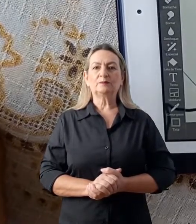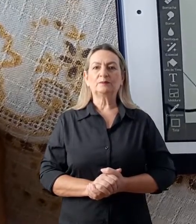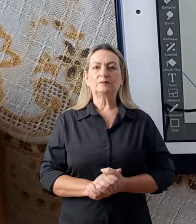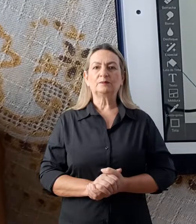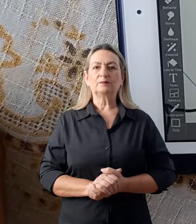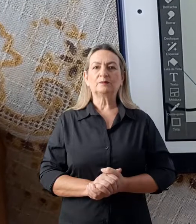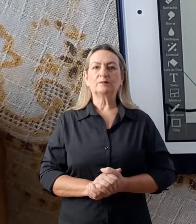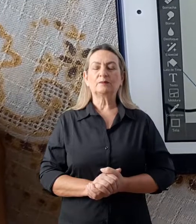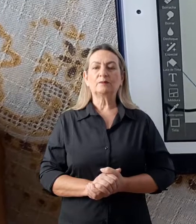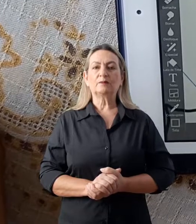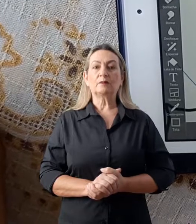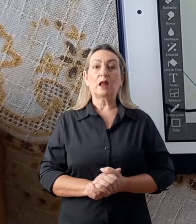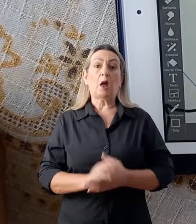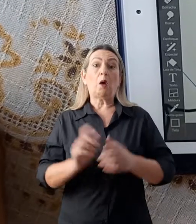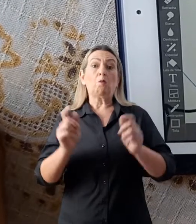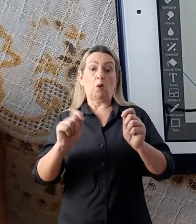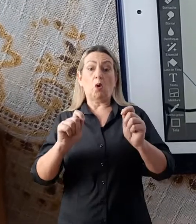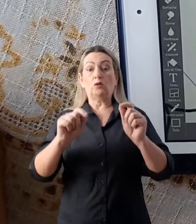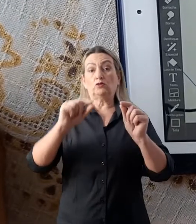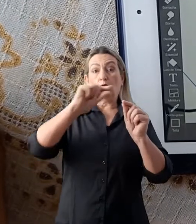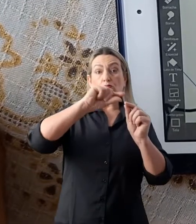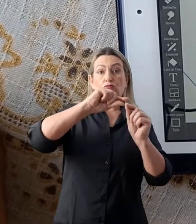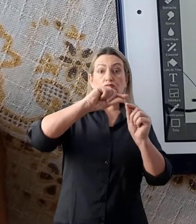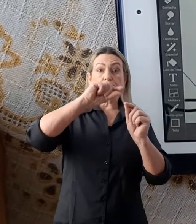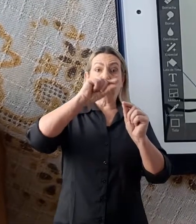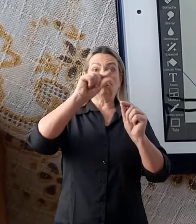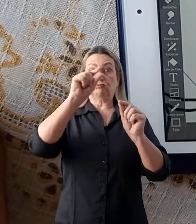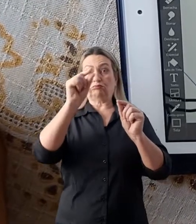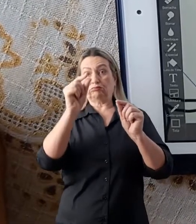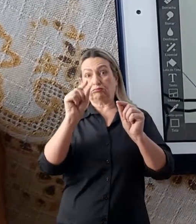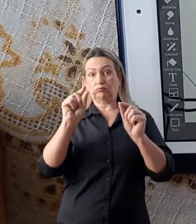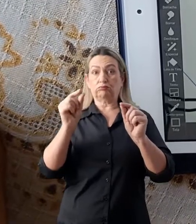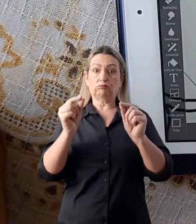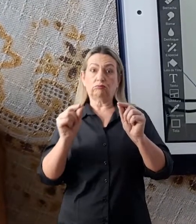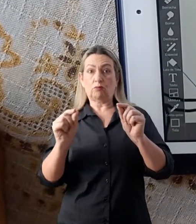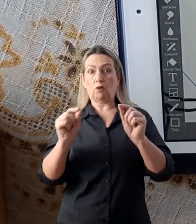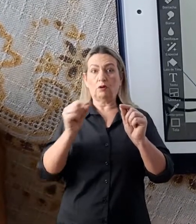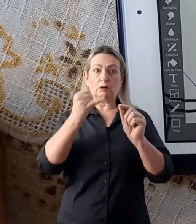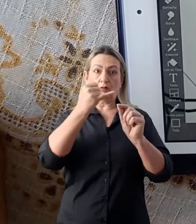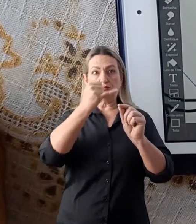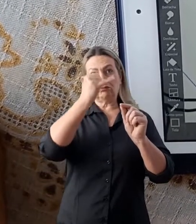Mesma coisa, aqui eu posso colocar o quê? Uma borda.